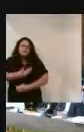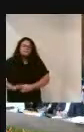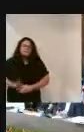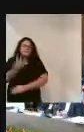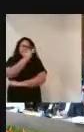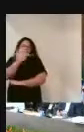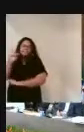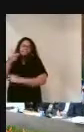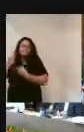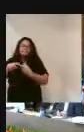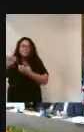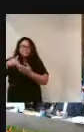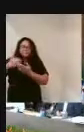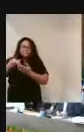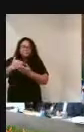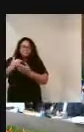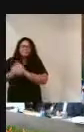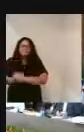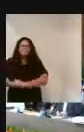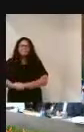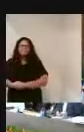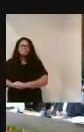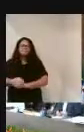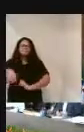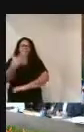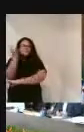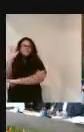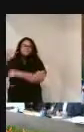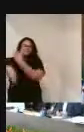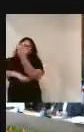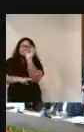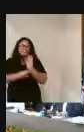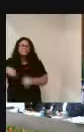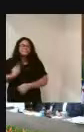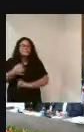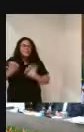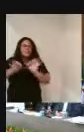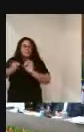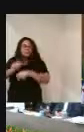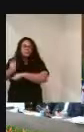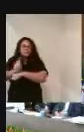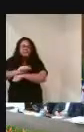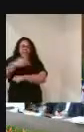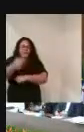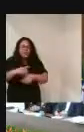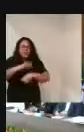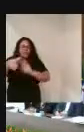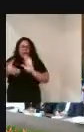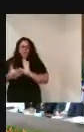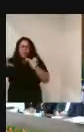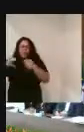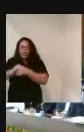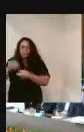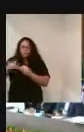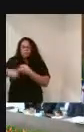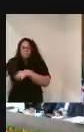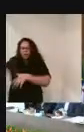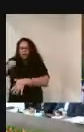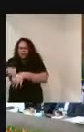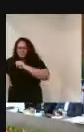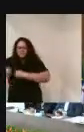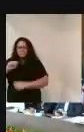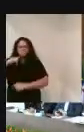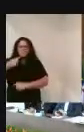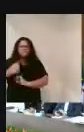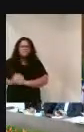a Secretaria de Meio Ambiente, para a gente realizar a gestão aqui do complexo, com todas essas cooperativas e todos esses catadores, na competência de destinar